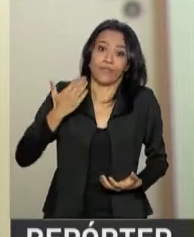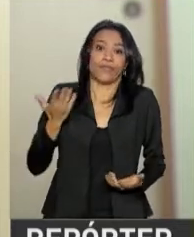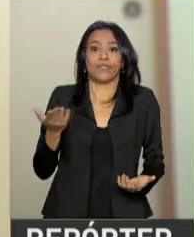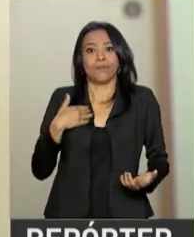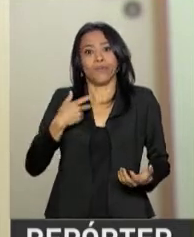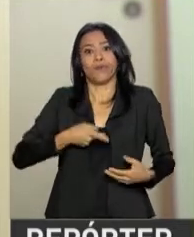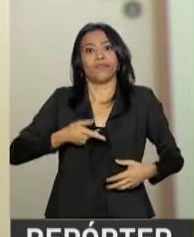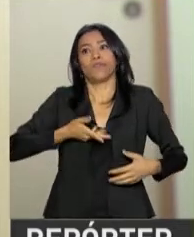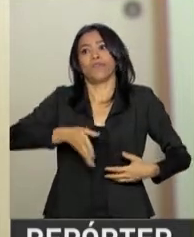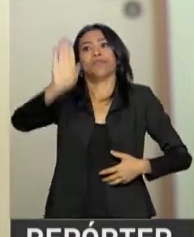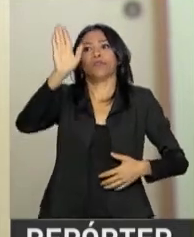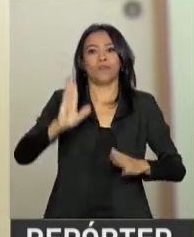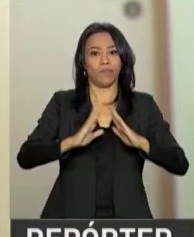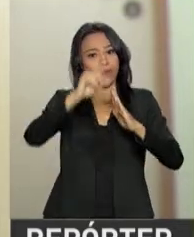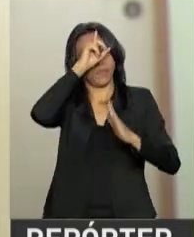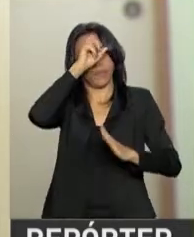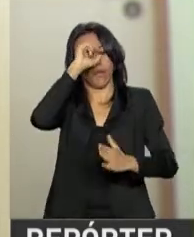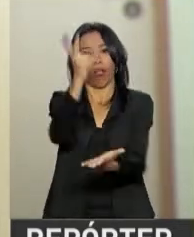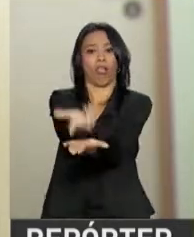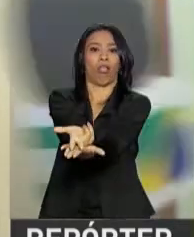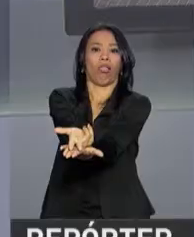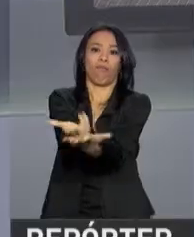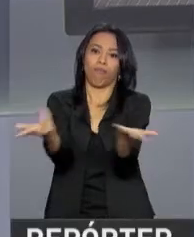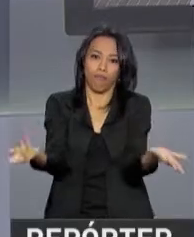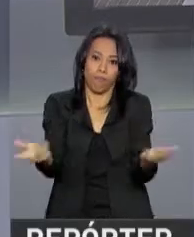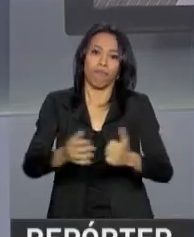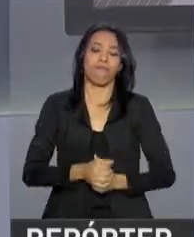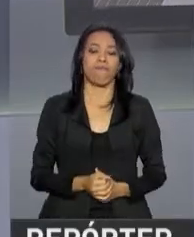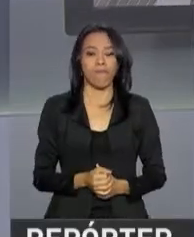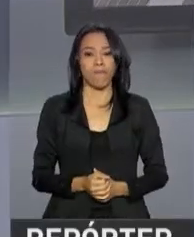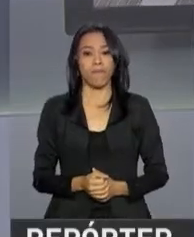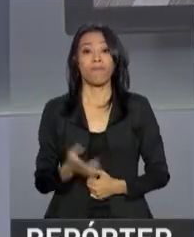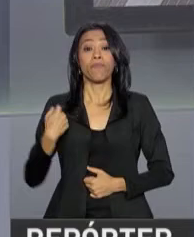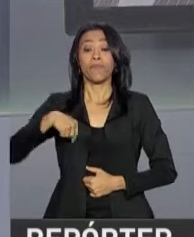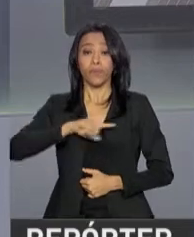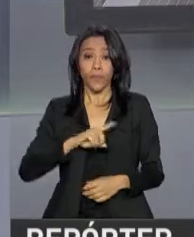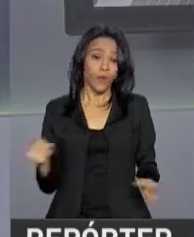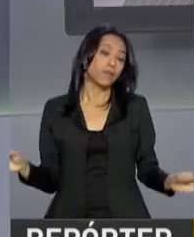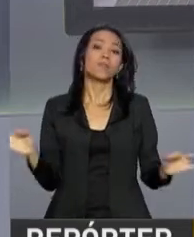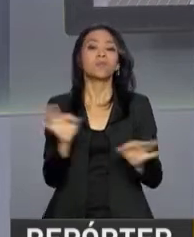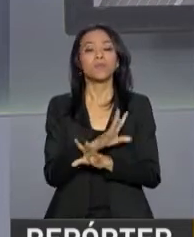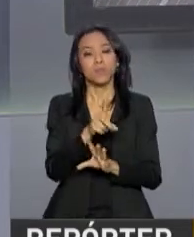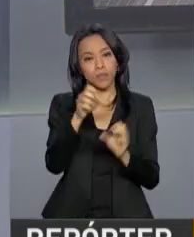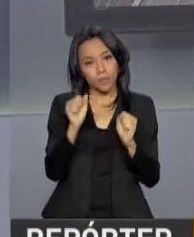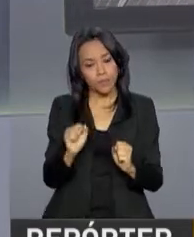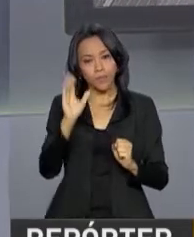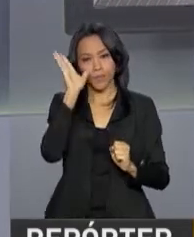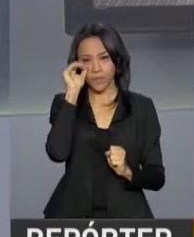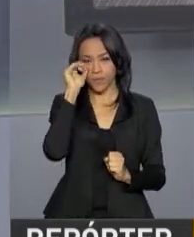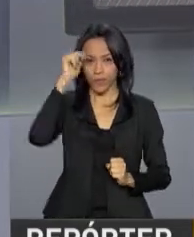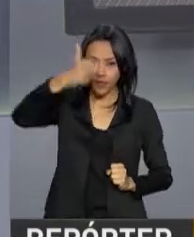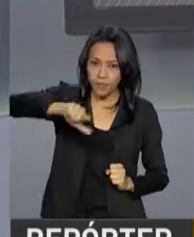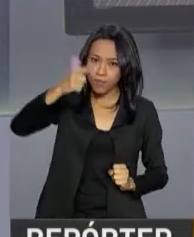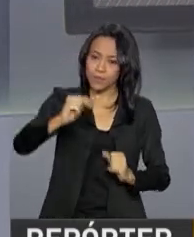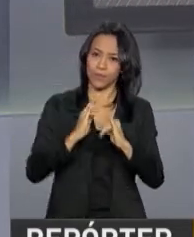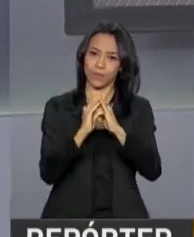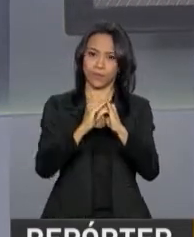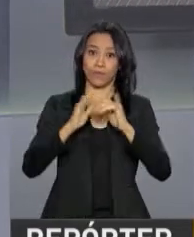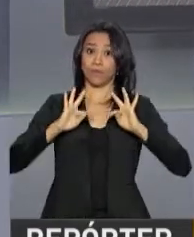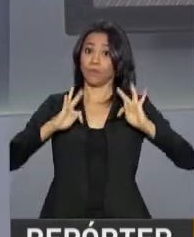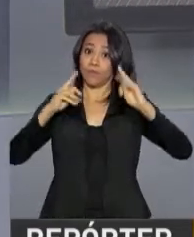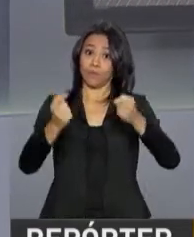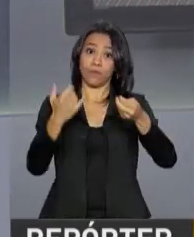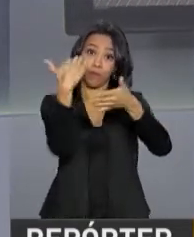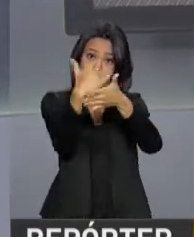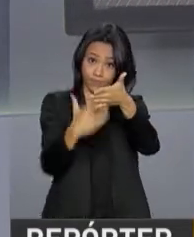no hospital e até na li nós ficamos por aqui você pode rever as reportagens no youtube e toda a